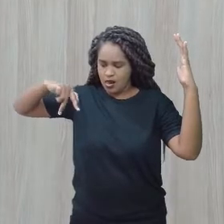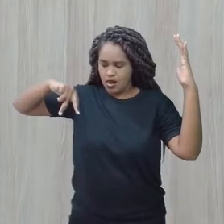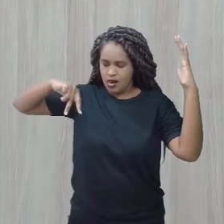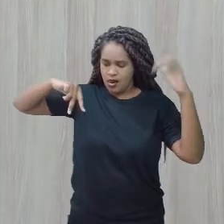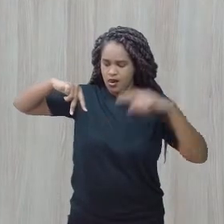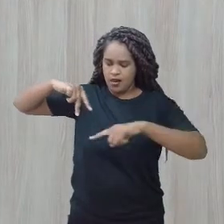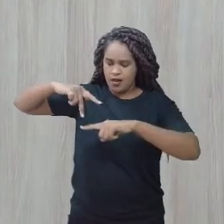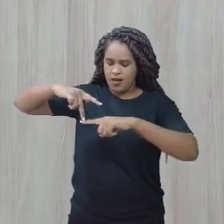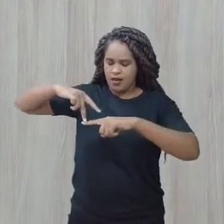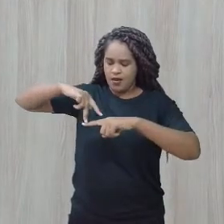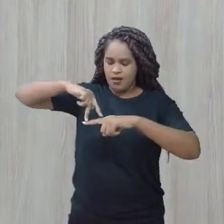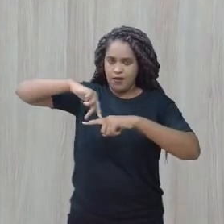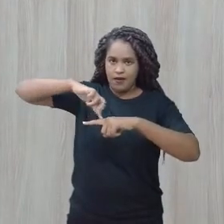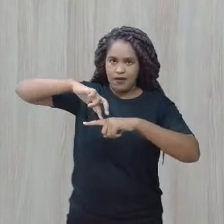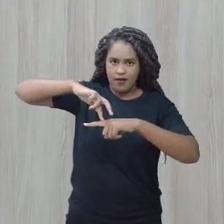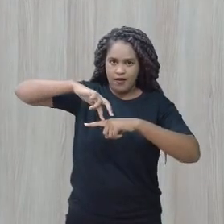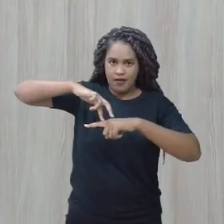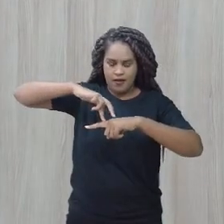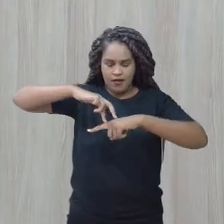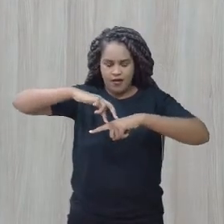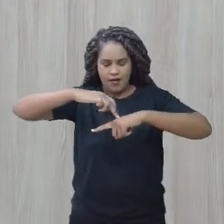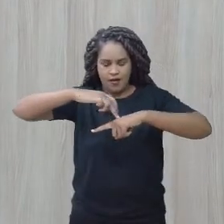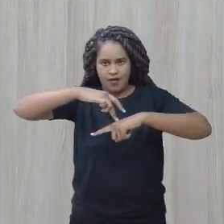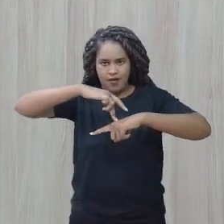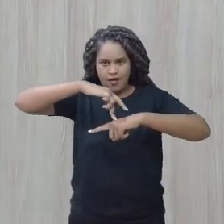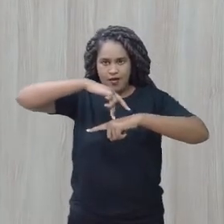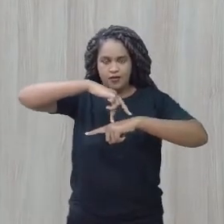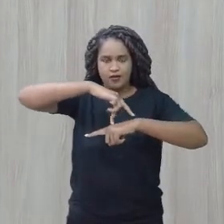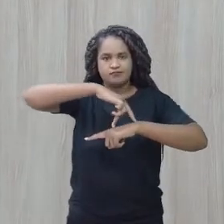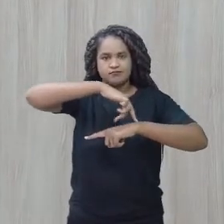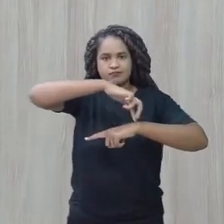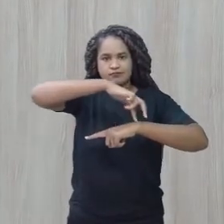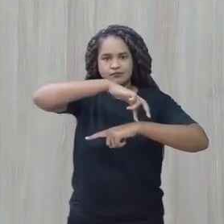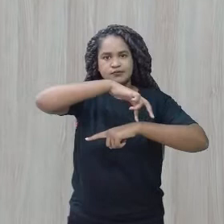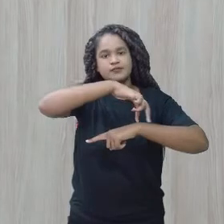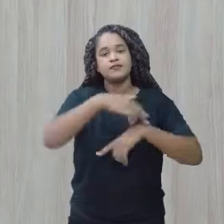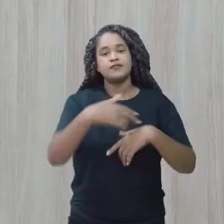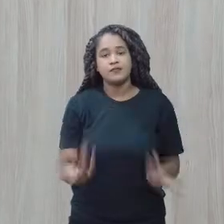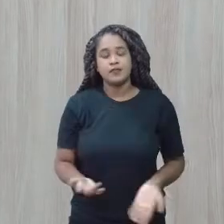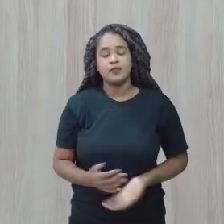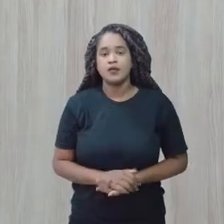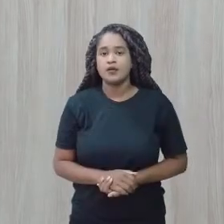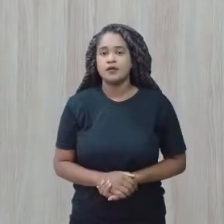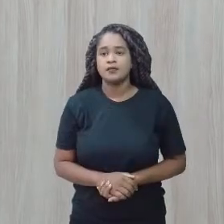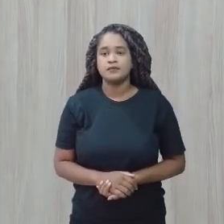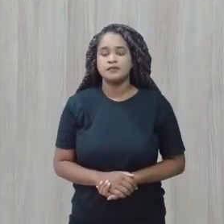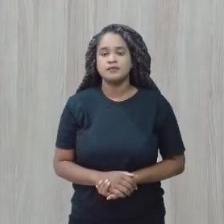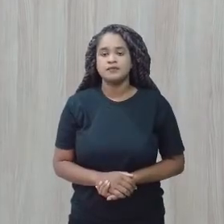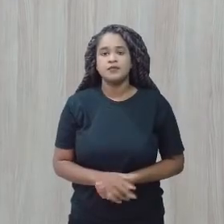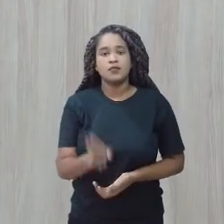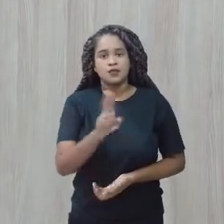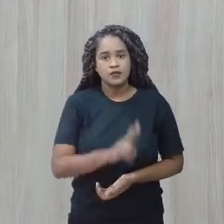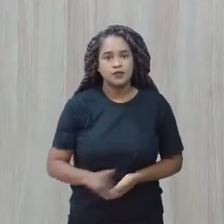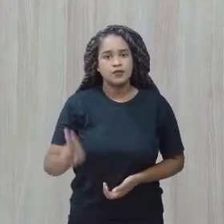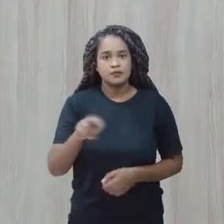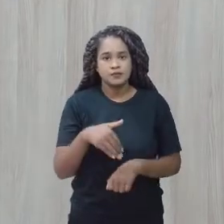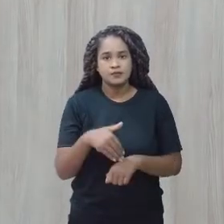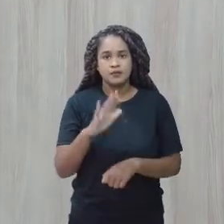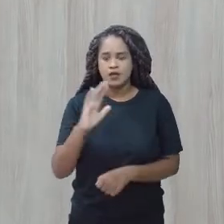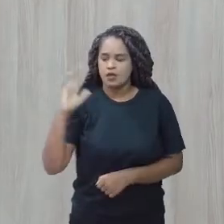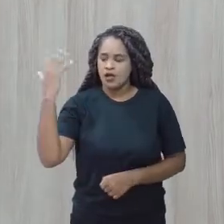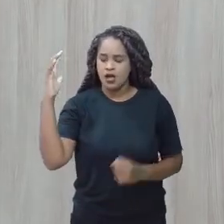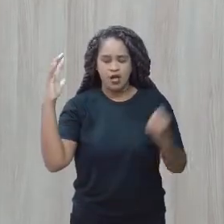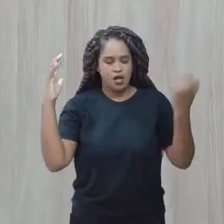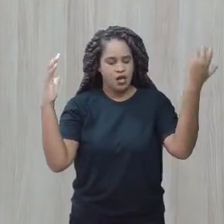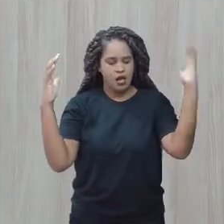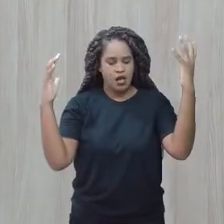a para segurar o equipamento, mas aí especificamente e normalmente utilizam árvores, né,